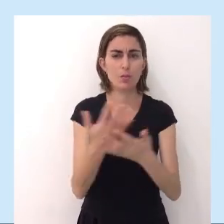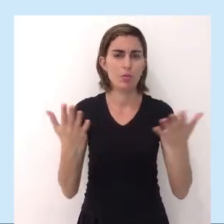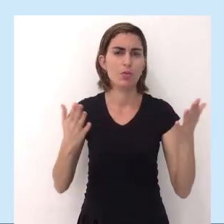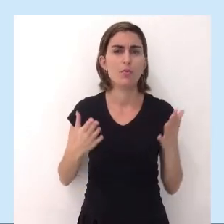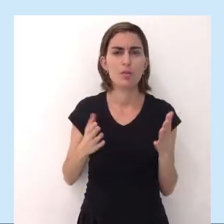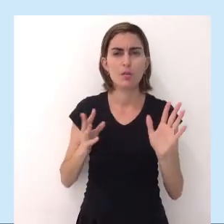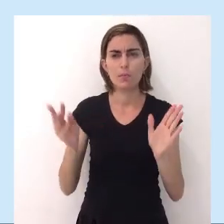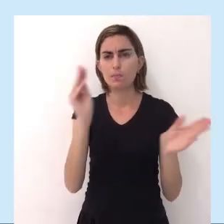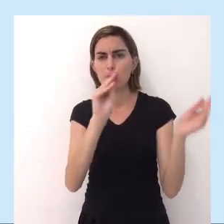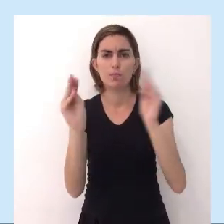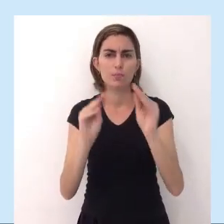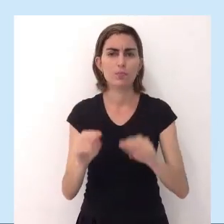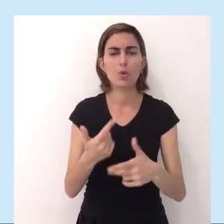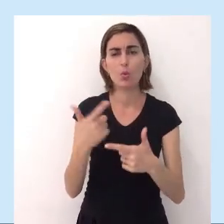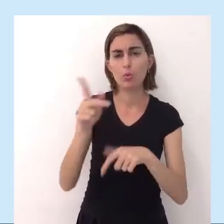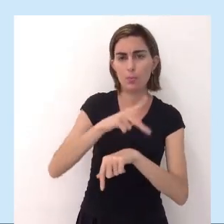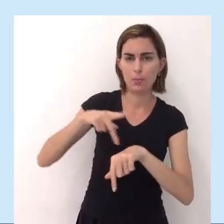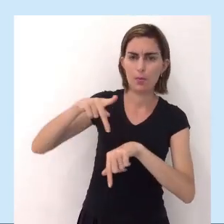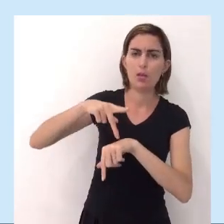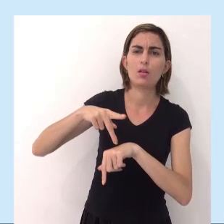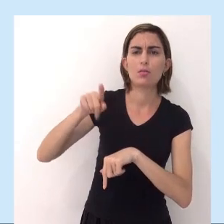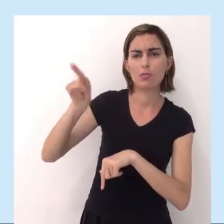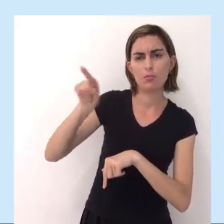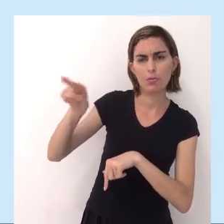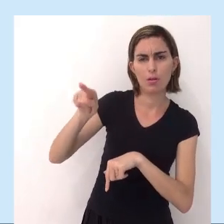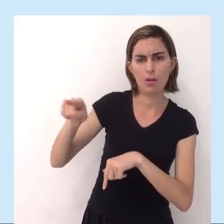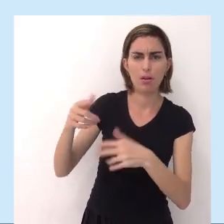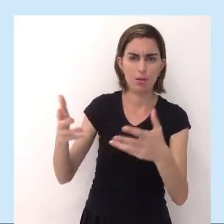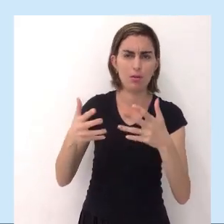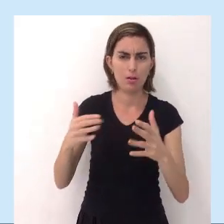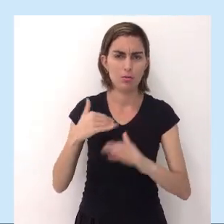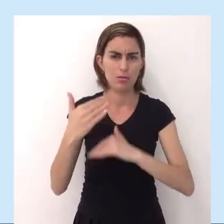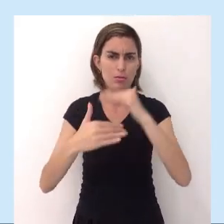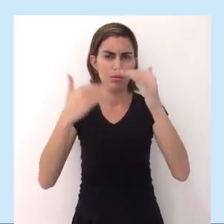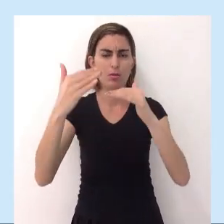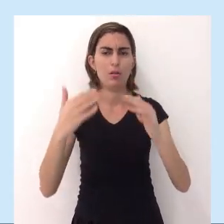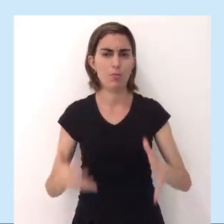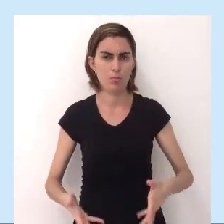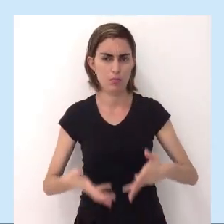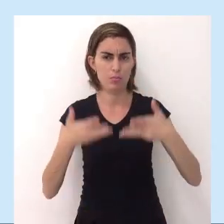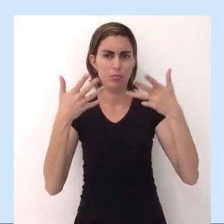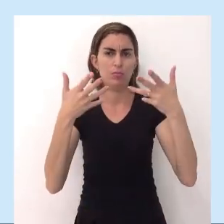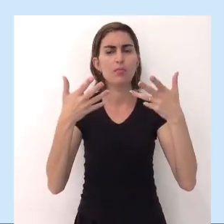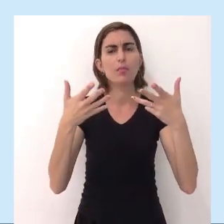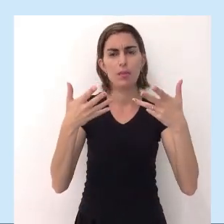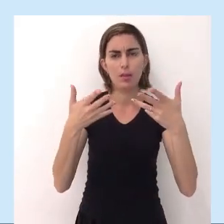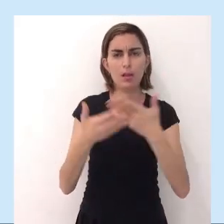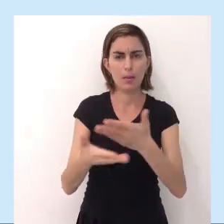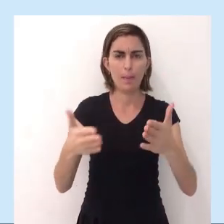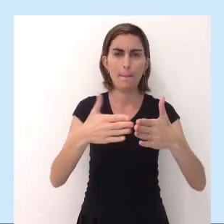quando você insere um outro país que está lá querendo se desenvolver, querendo crescer,